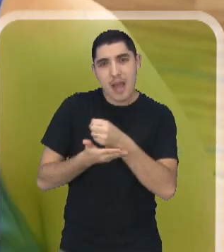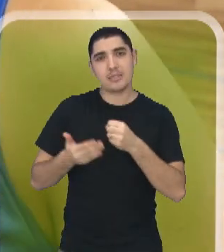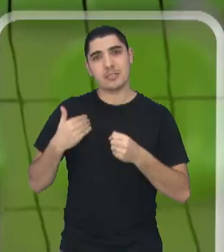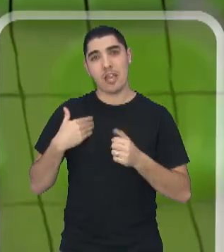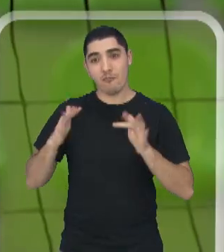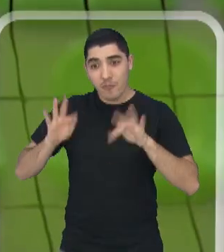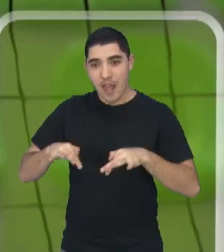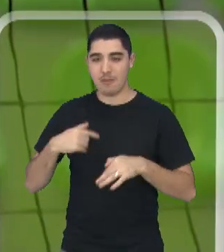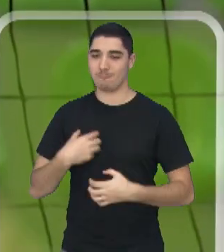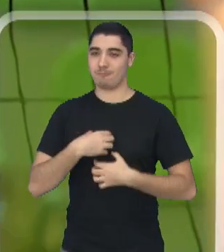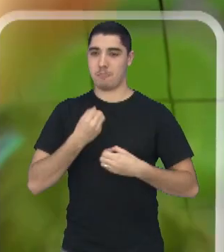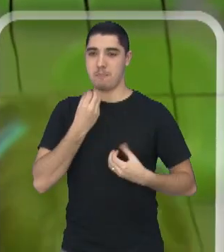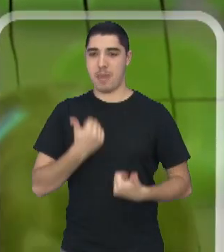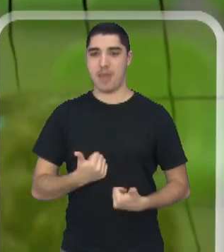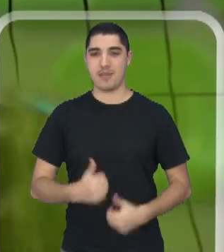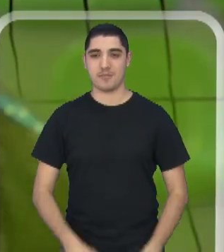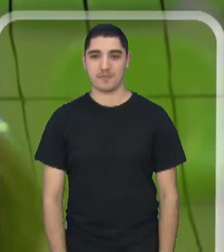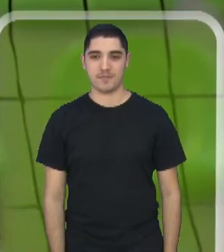para mim.